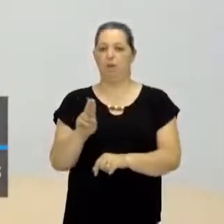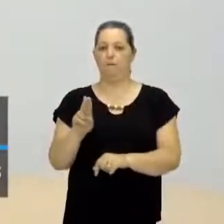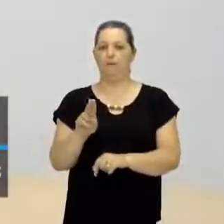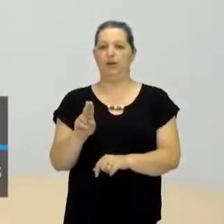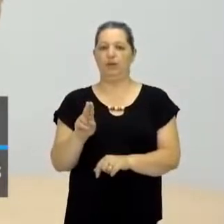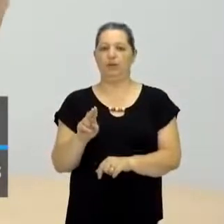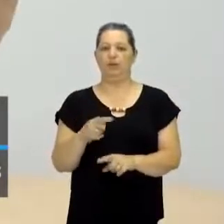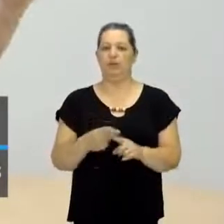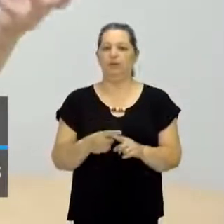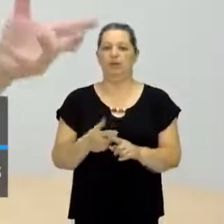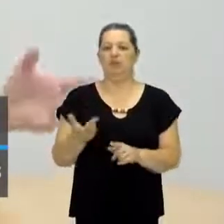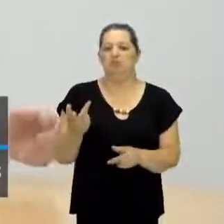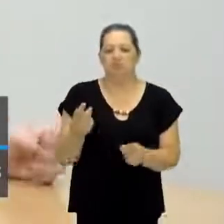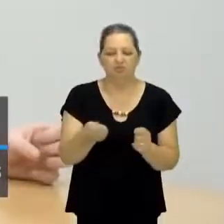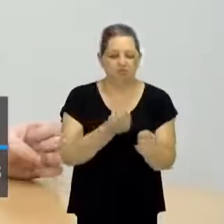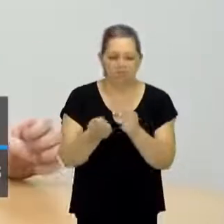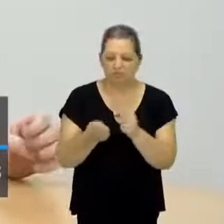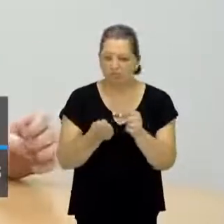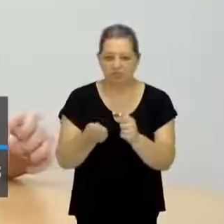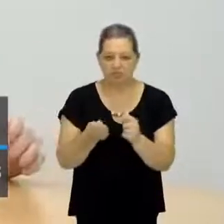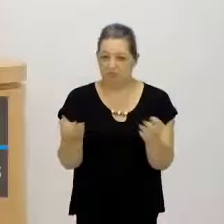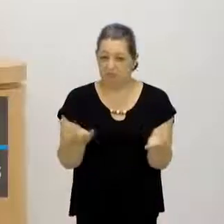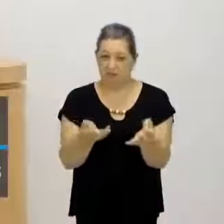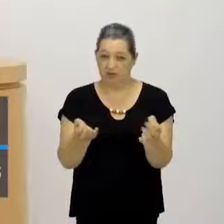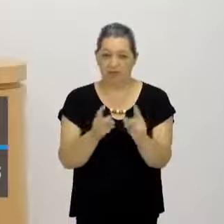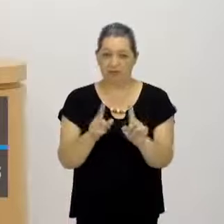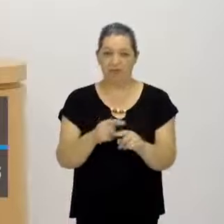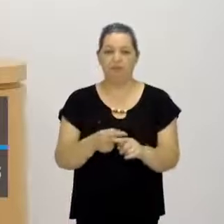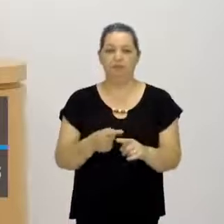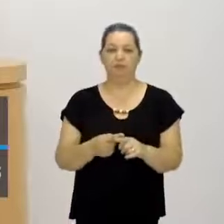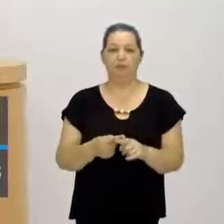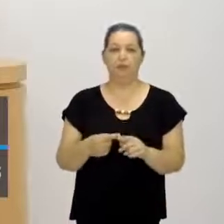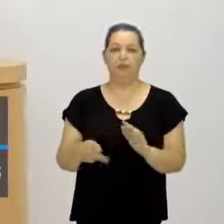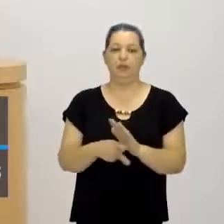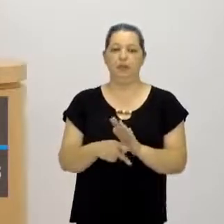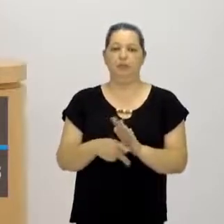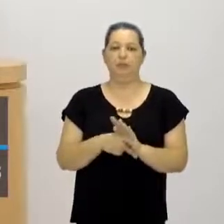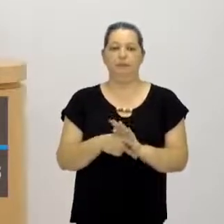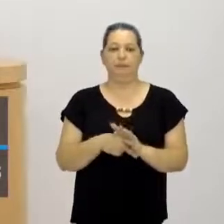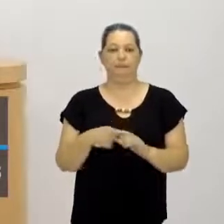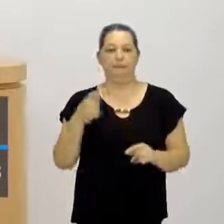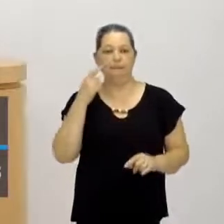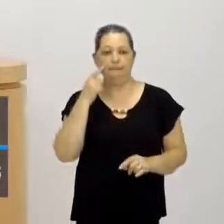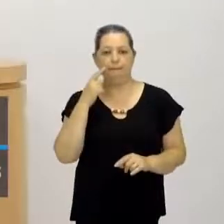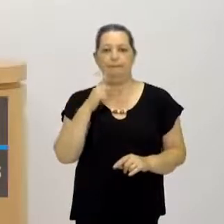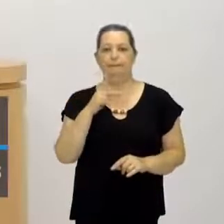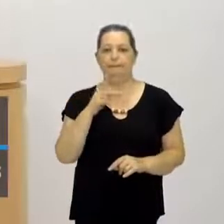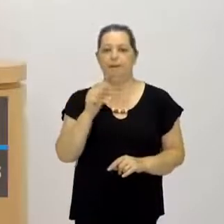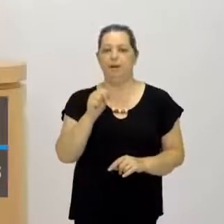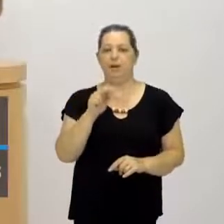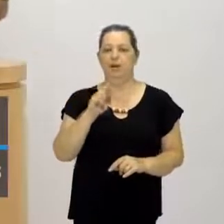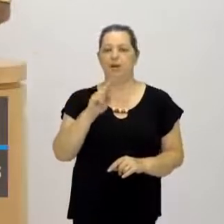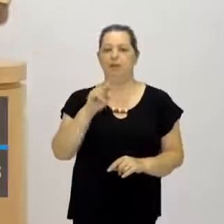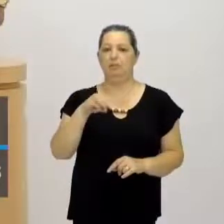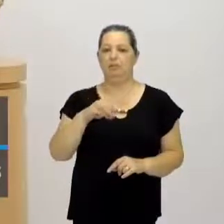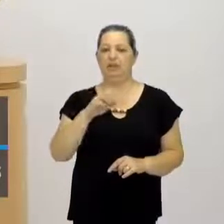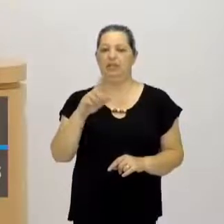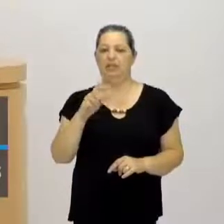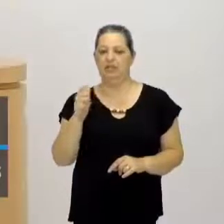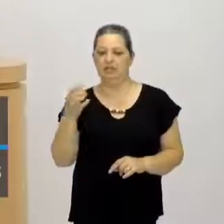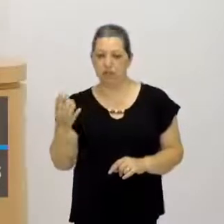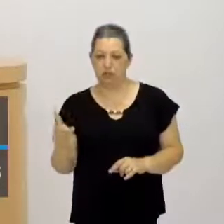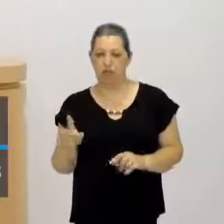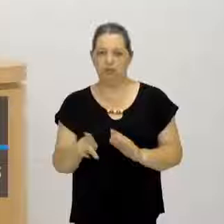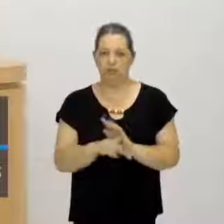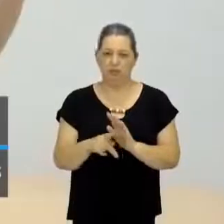o controle não era tão bem feito assim. O meu bisavô era parmesan com S-A-N. Quando ele chegou no Brasil, virou